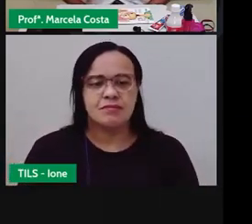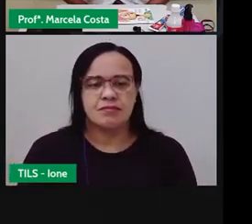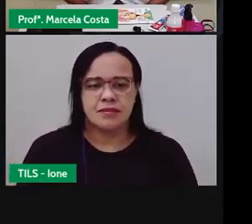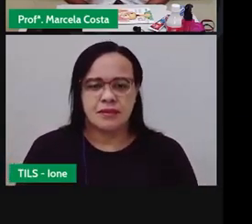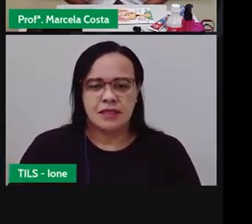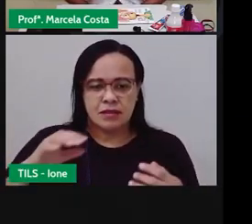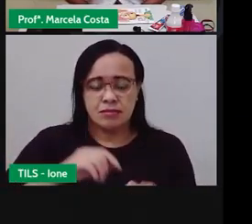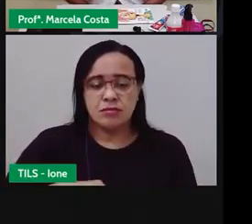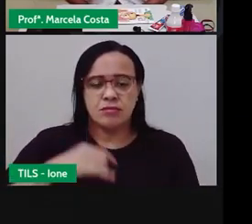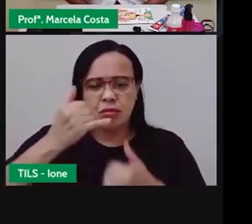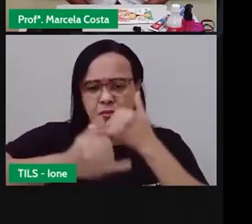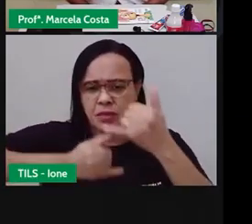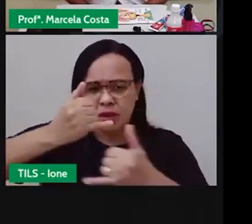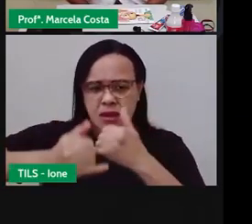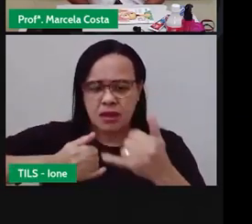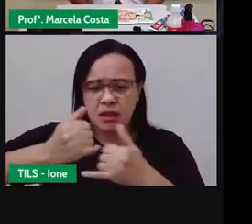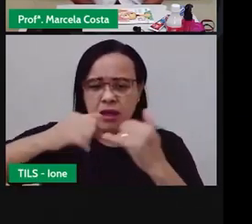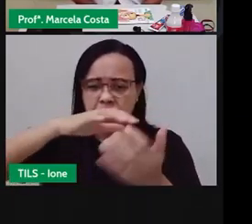brincar e o planeta.